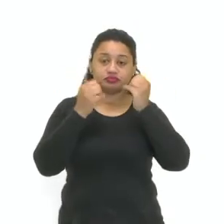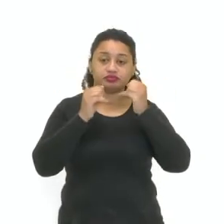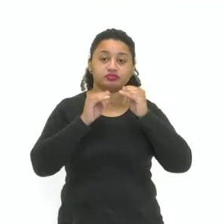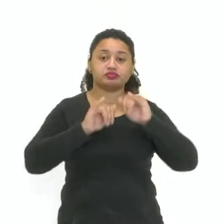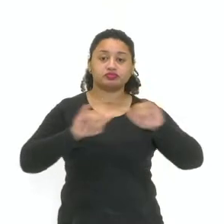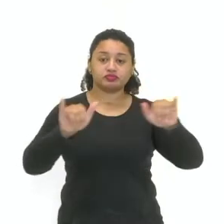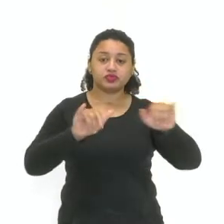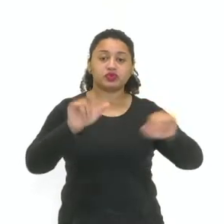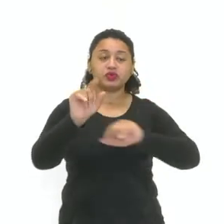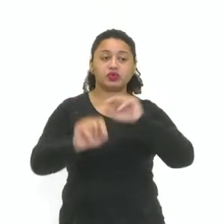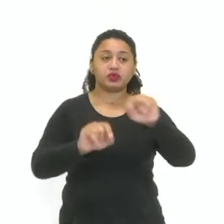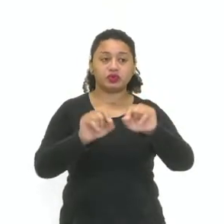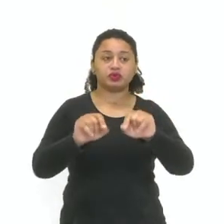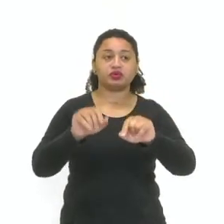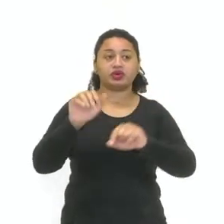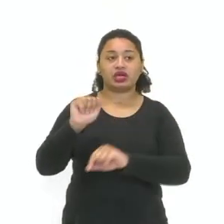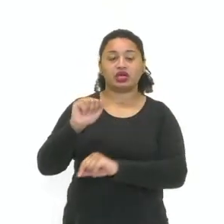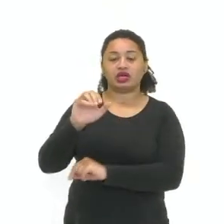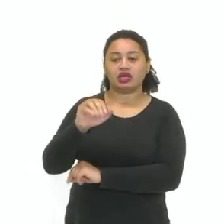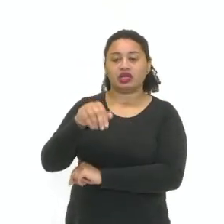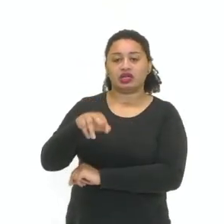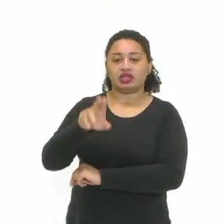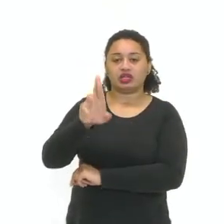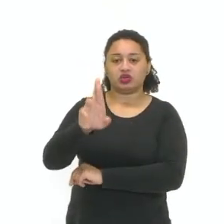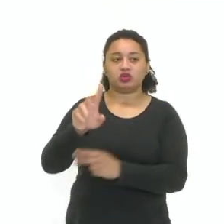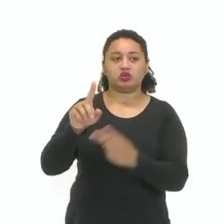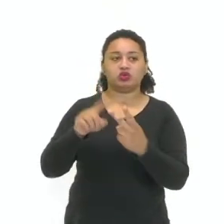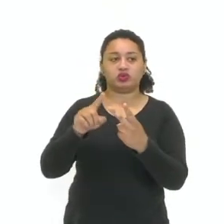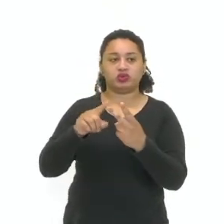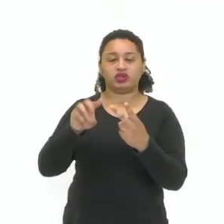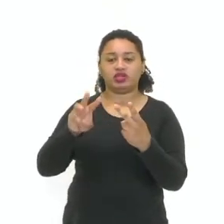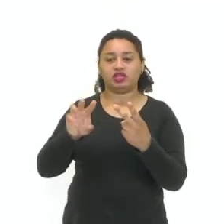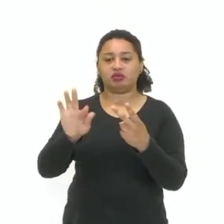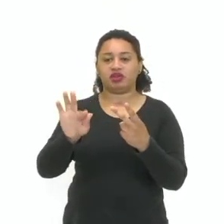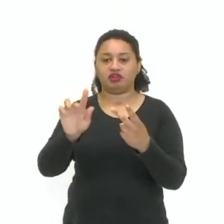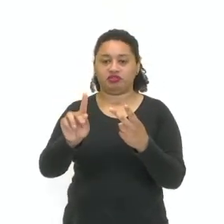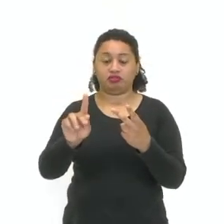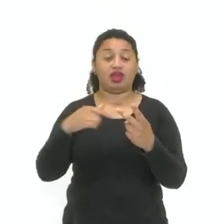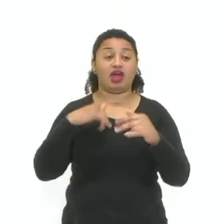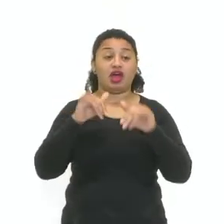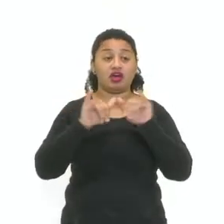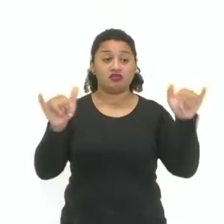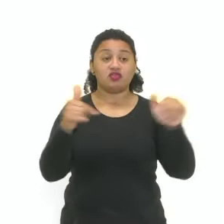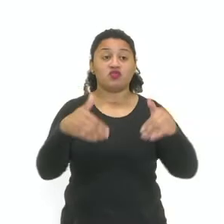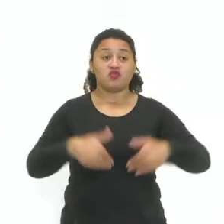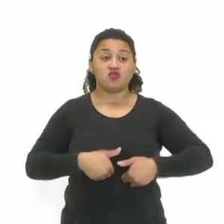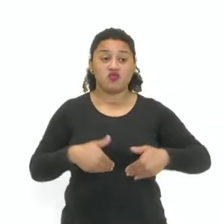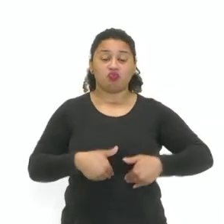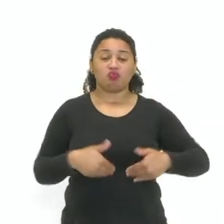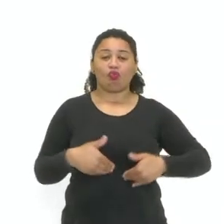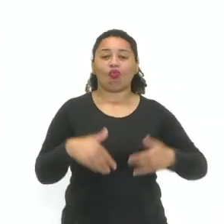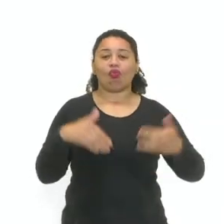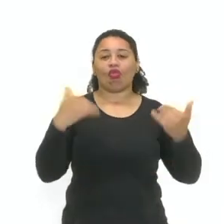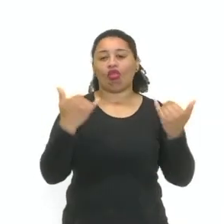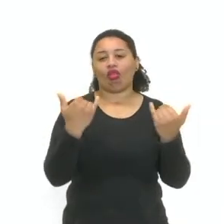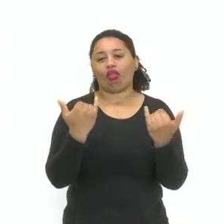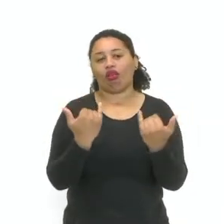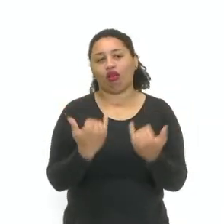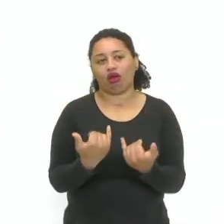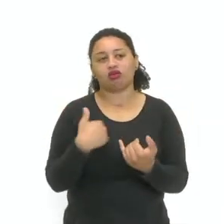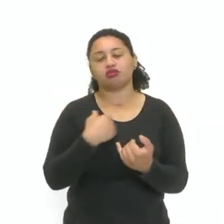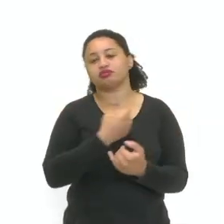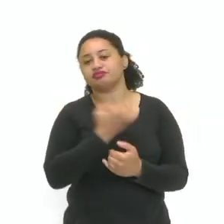Acnur e WFP, que são entidades, alertam para a fome e a desnutrição de